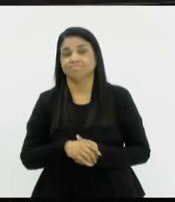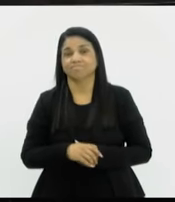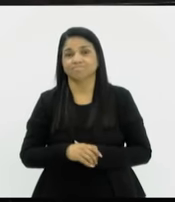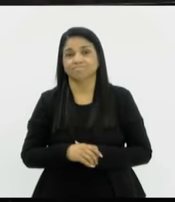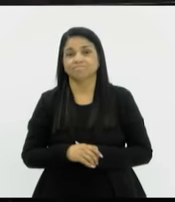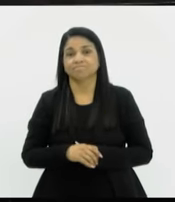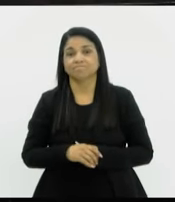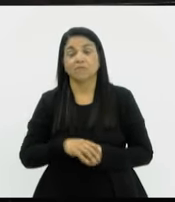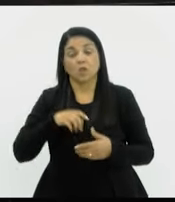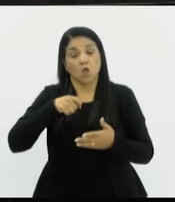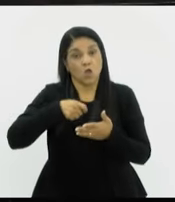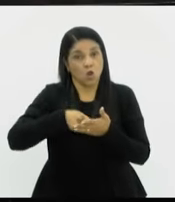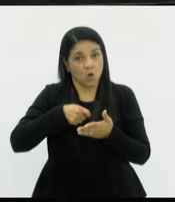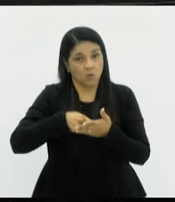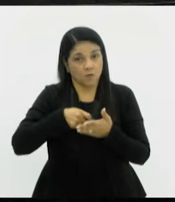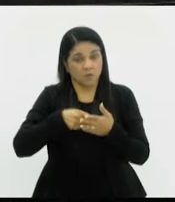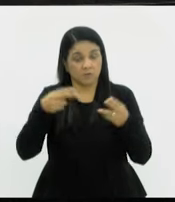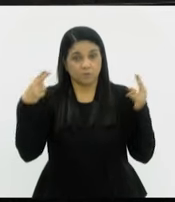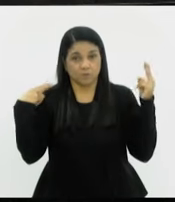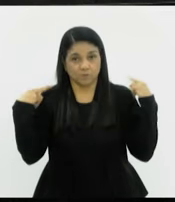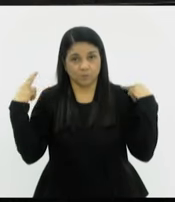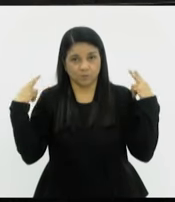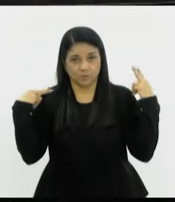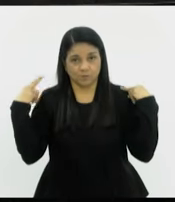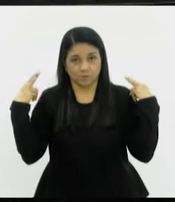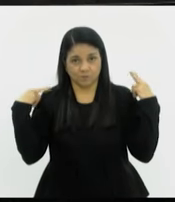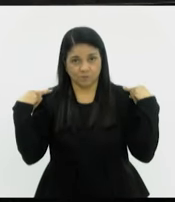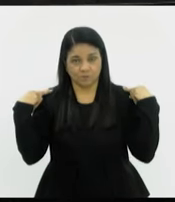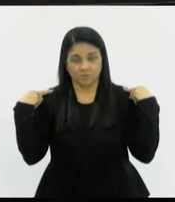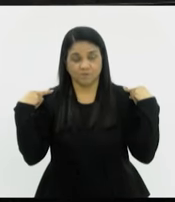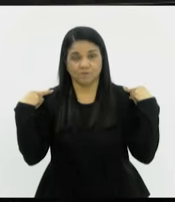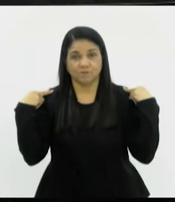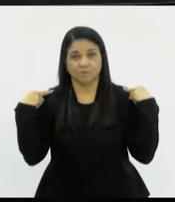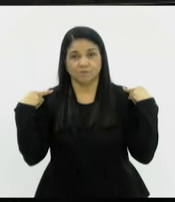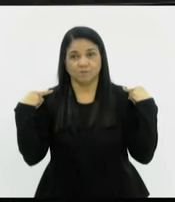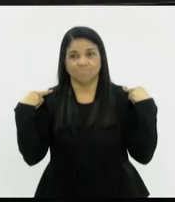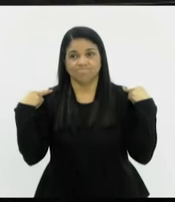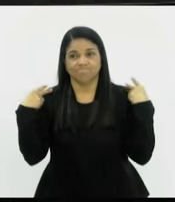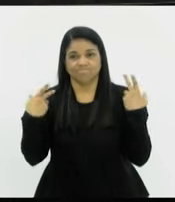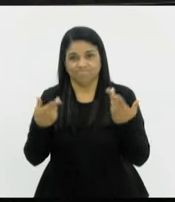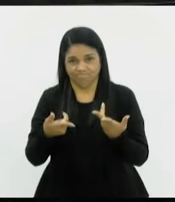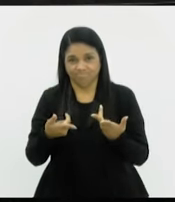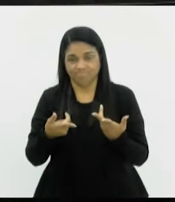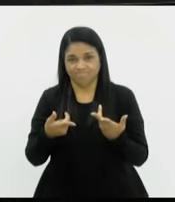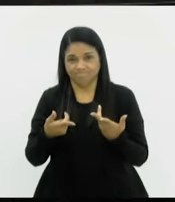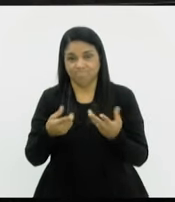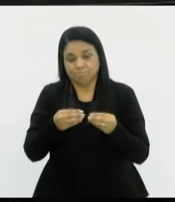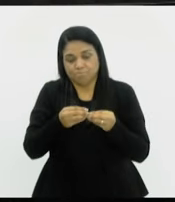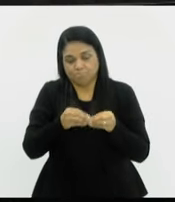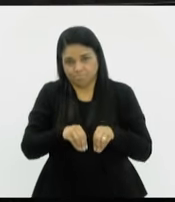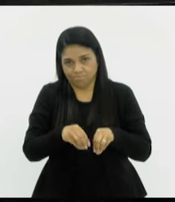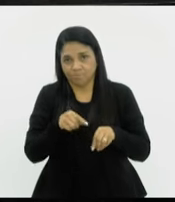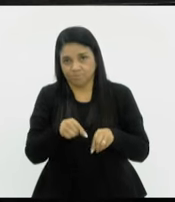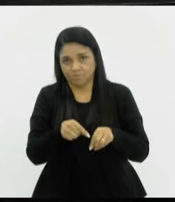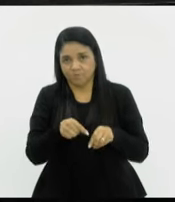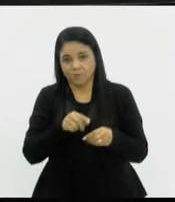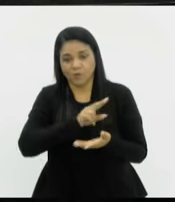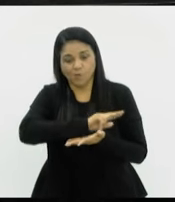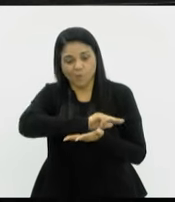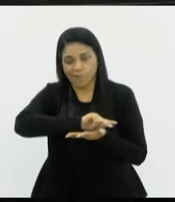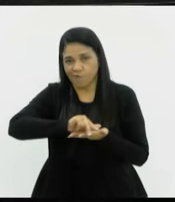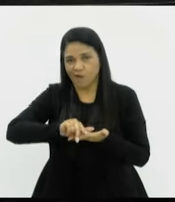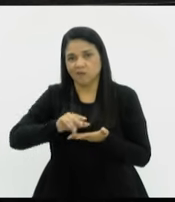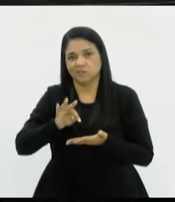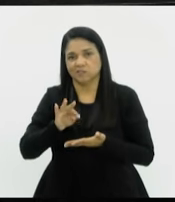é obrigado também os motoristas serem extorquidos por uma série de